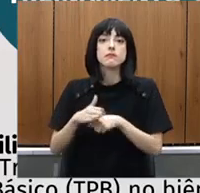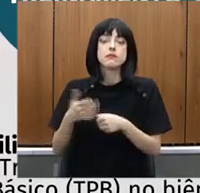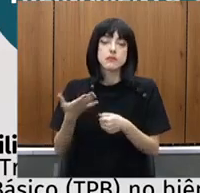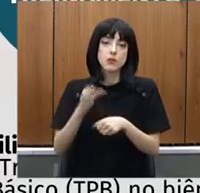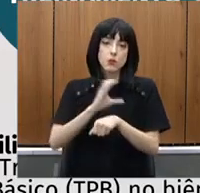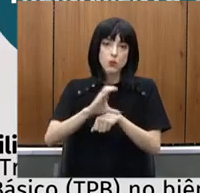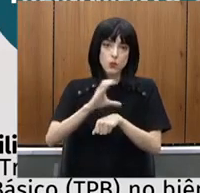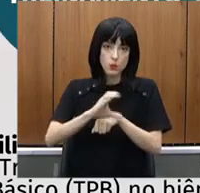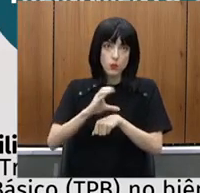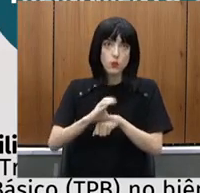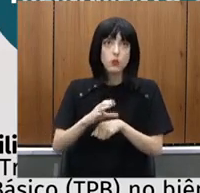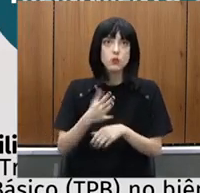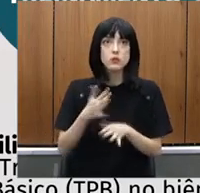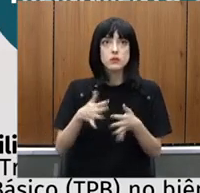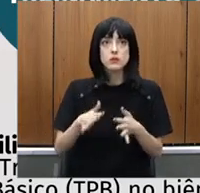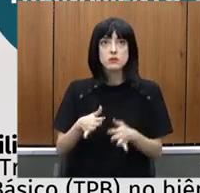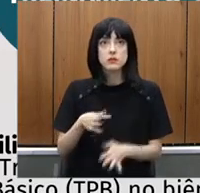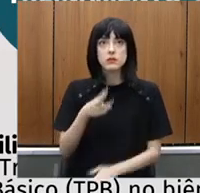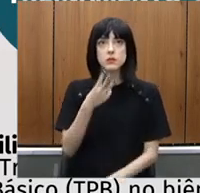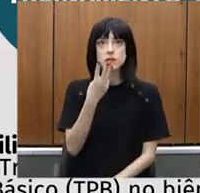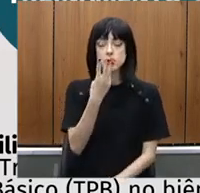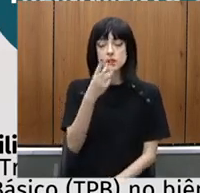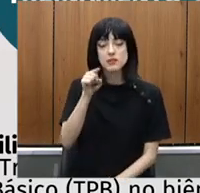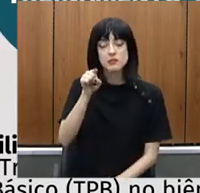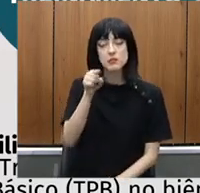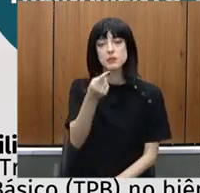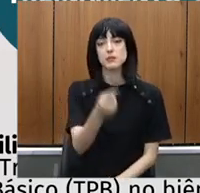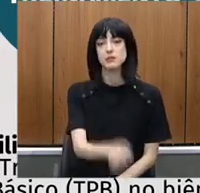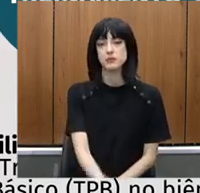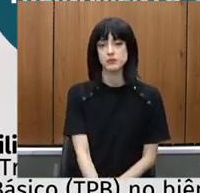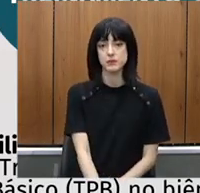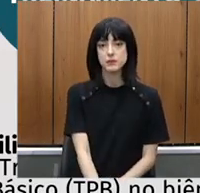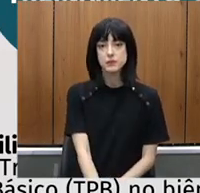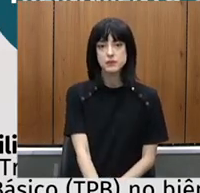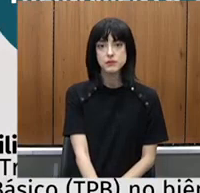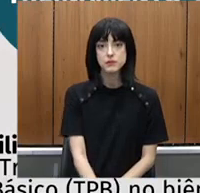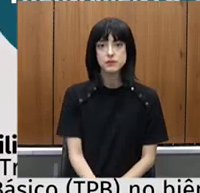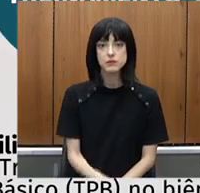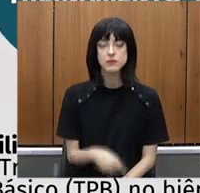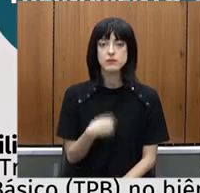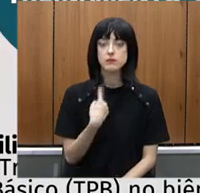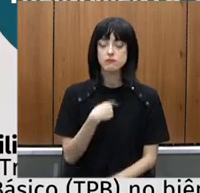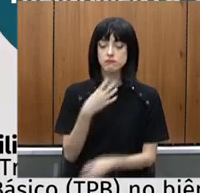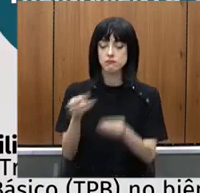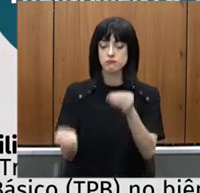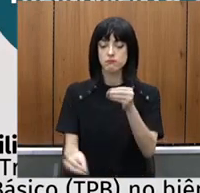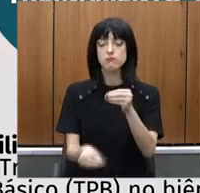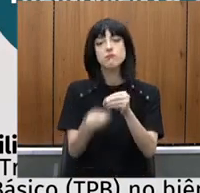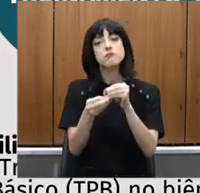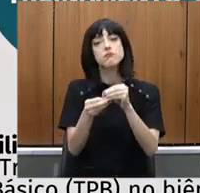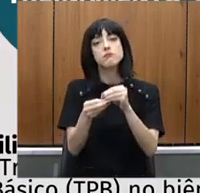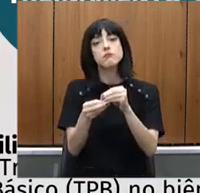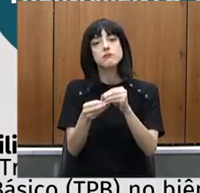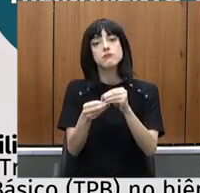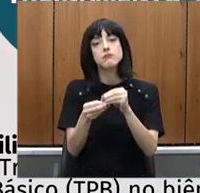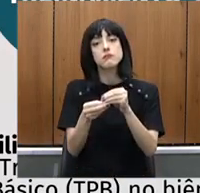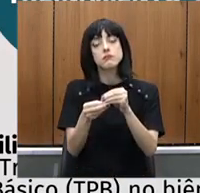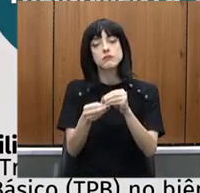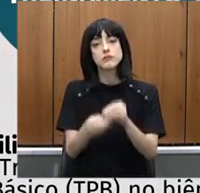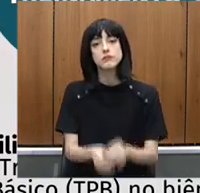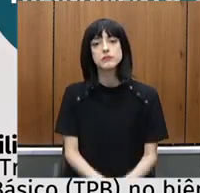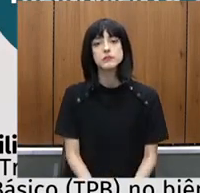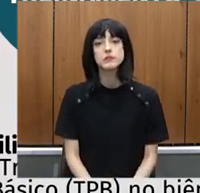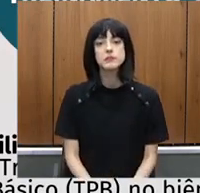vem incluso né de soldados Sargentos todos esses cursos nós estamos já fazendo essa essa complementação na militar